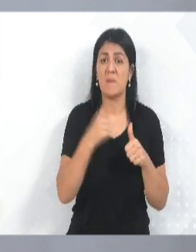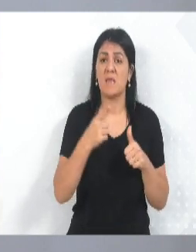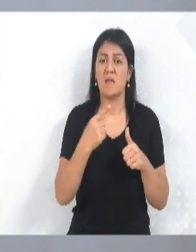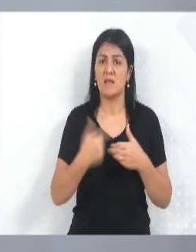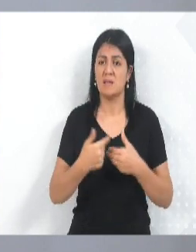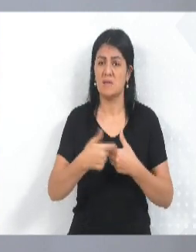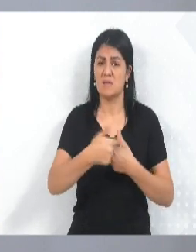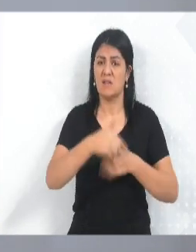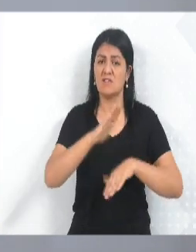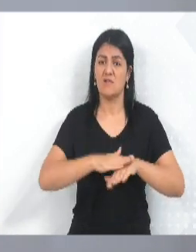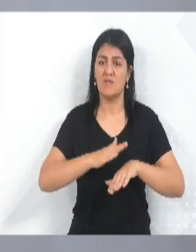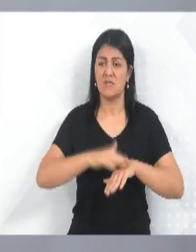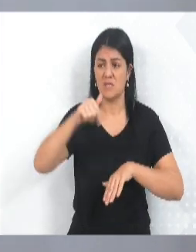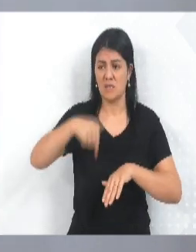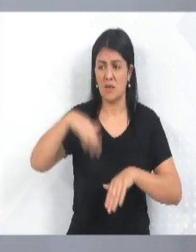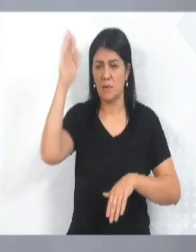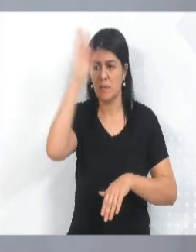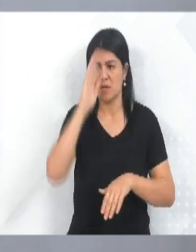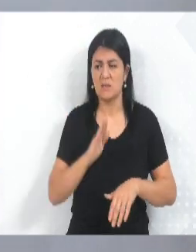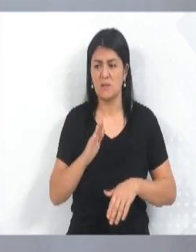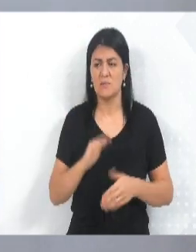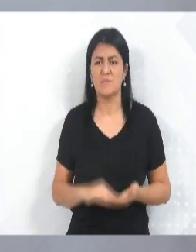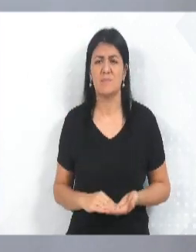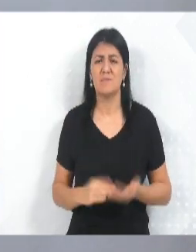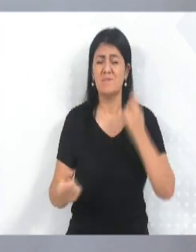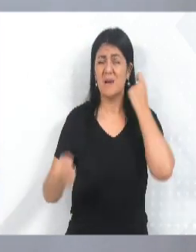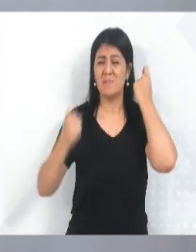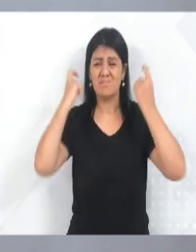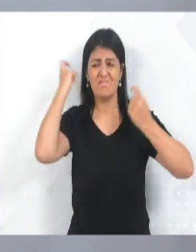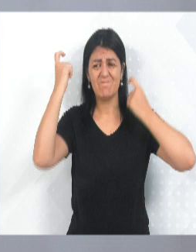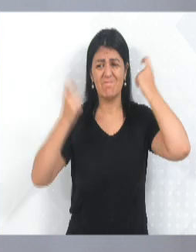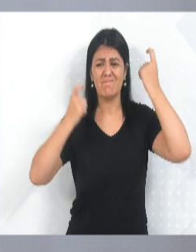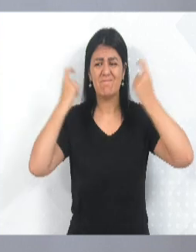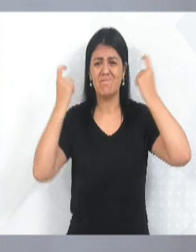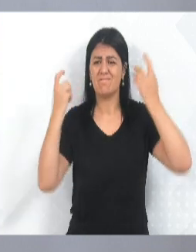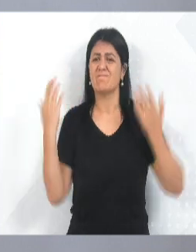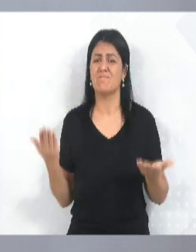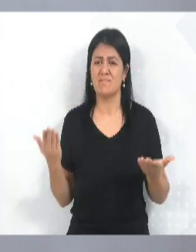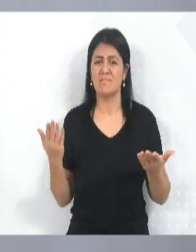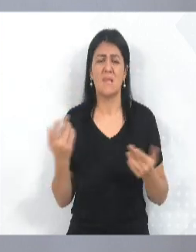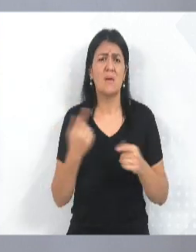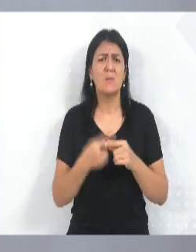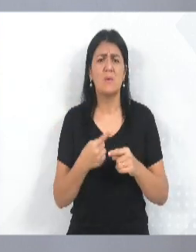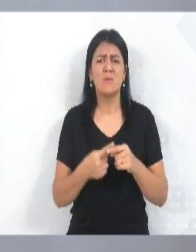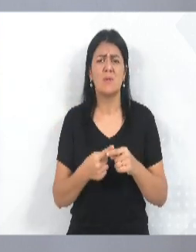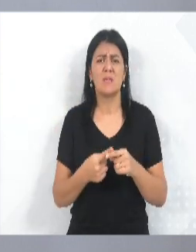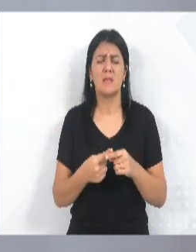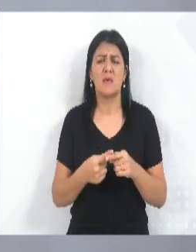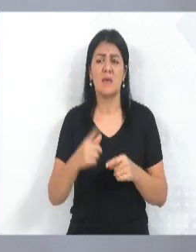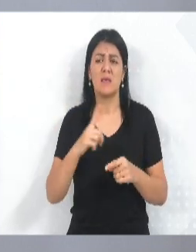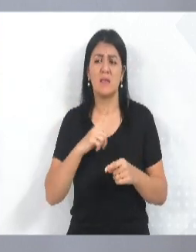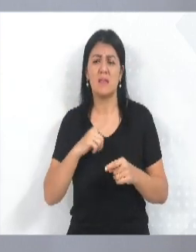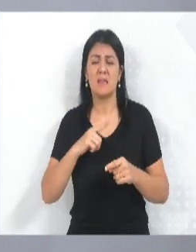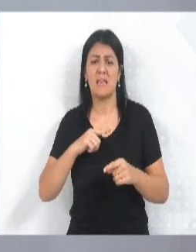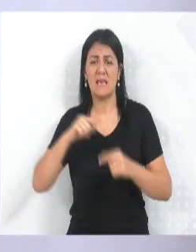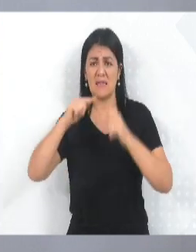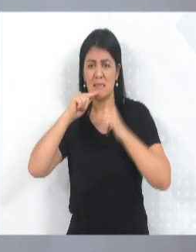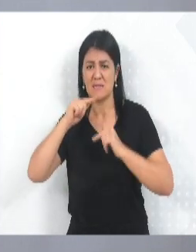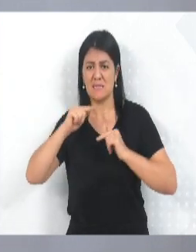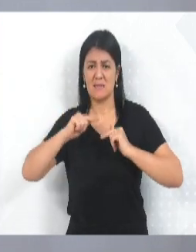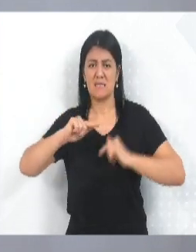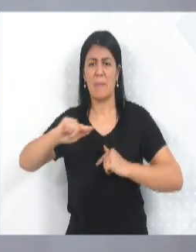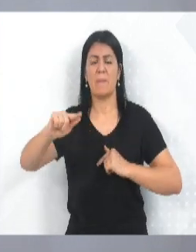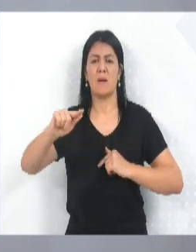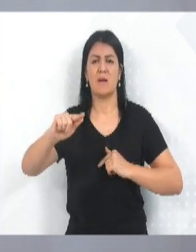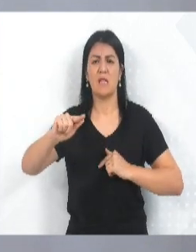fazer isso volto a repetir isso uma uma preocupação Só existe uma outra semana igual a semana da Organização Mundial da Saúde que ela é